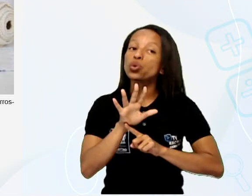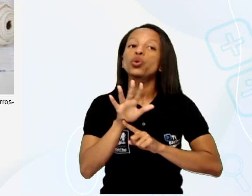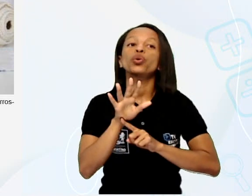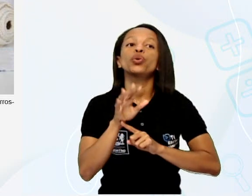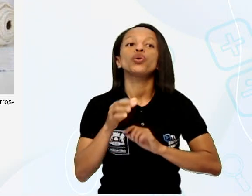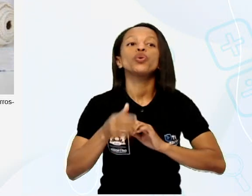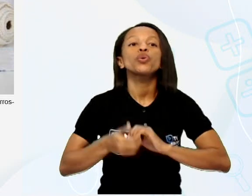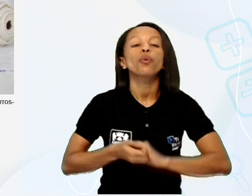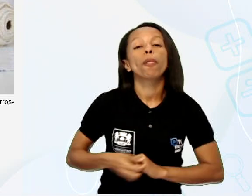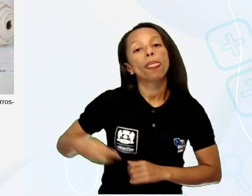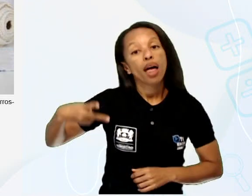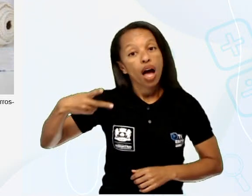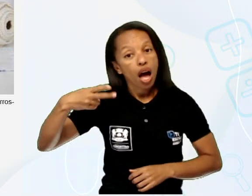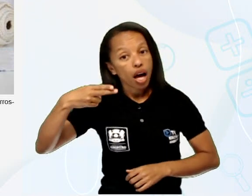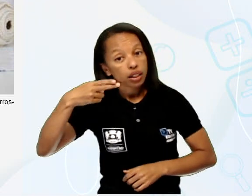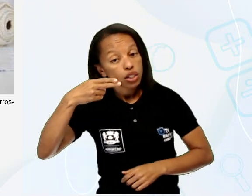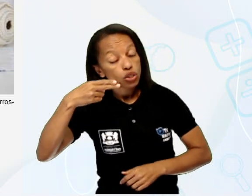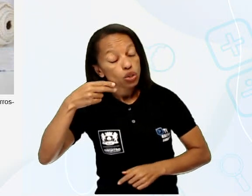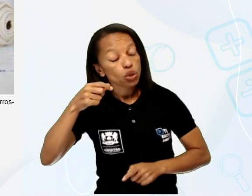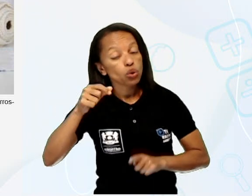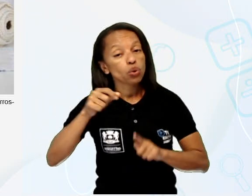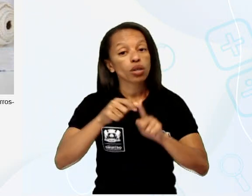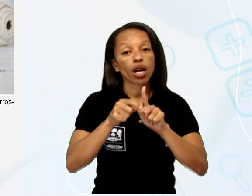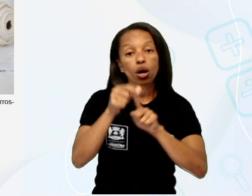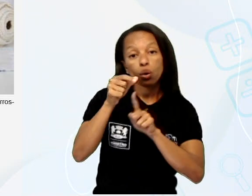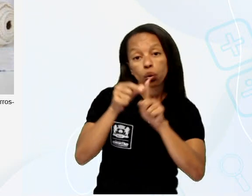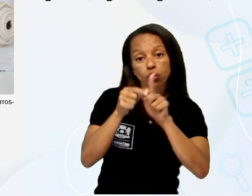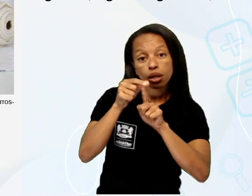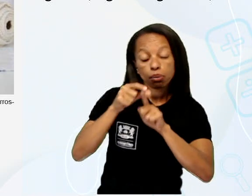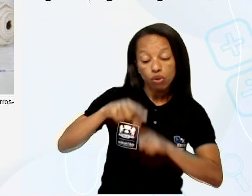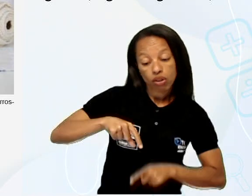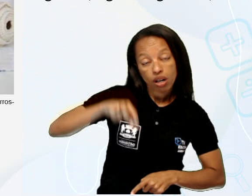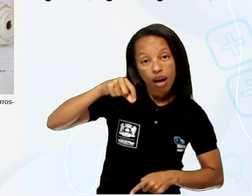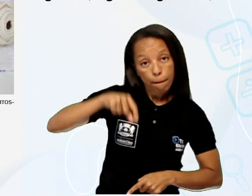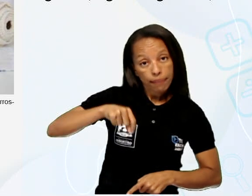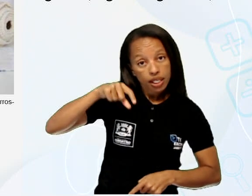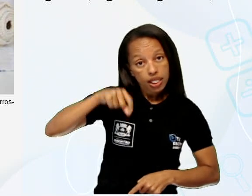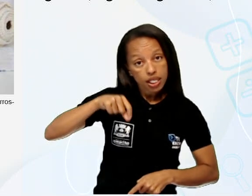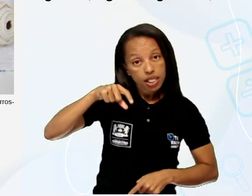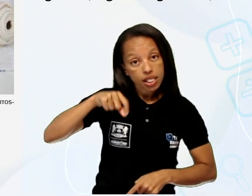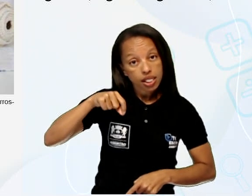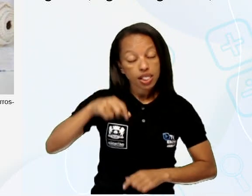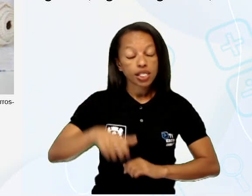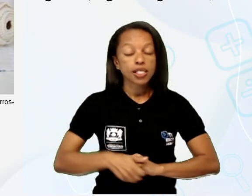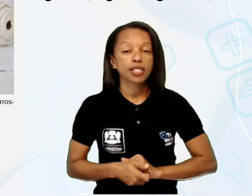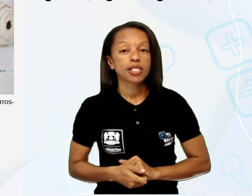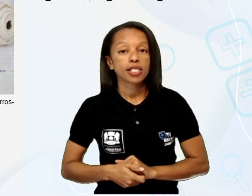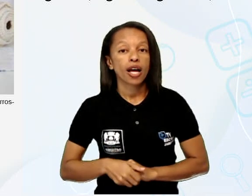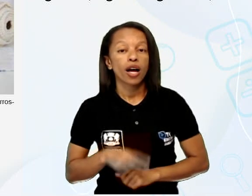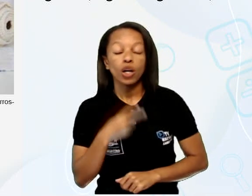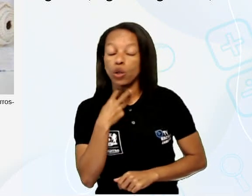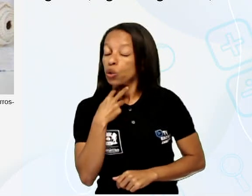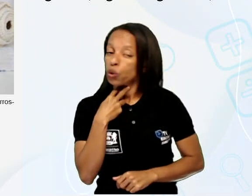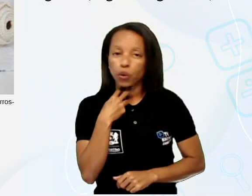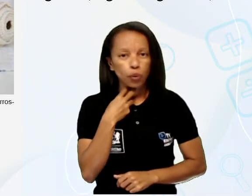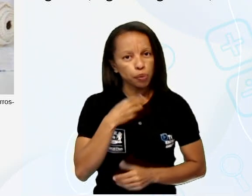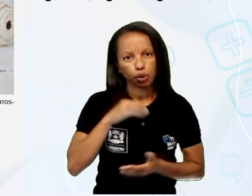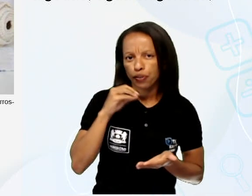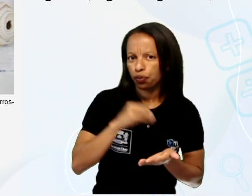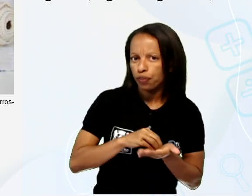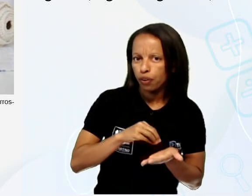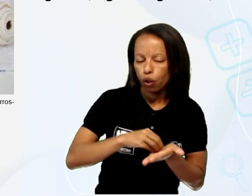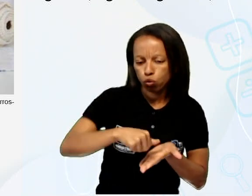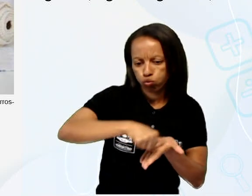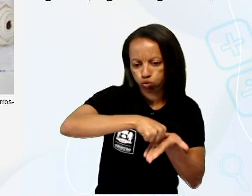faltar a tesoura, o termômetro e uma pinça. Não pode faltar o band-aid,